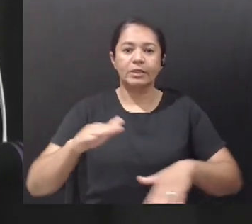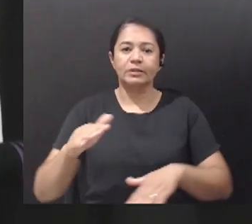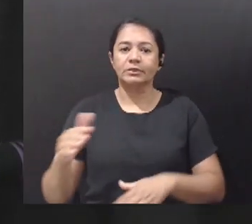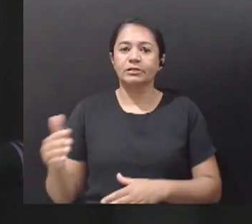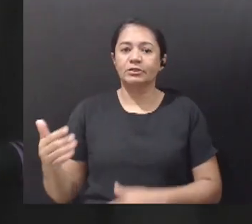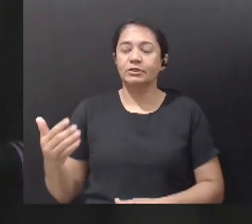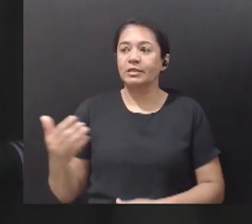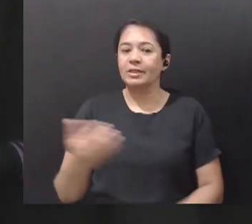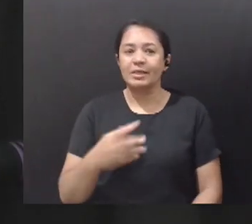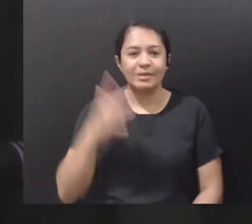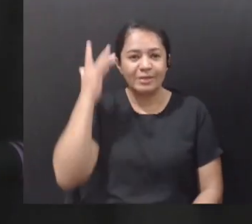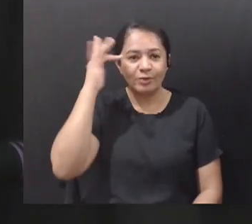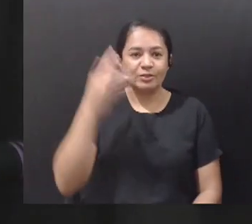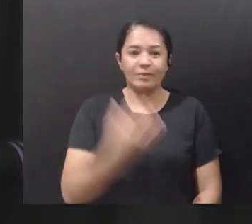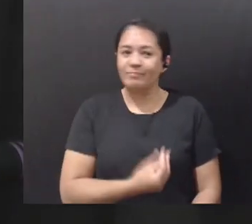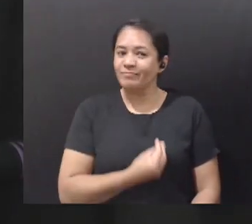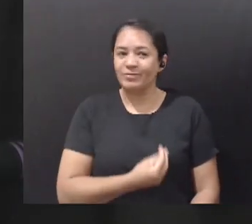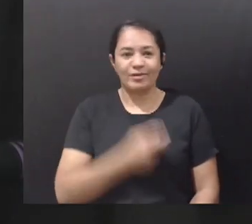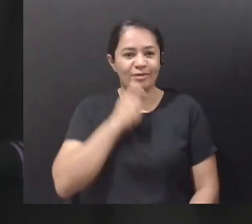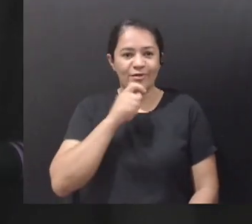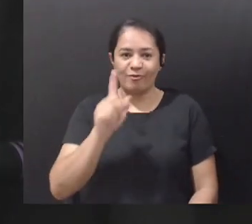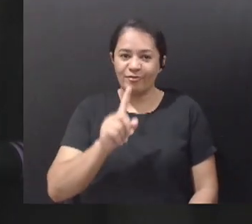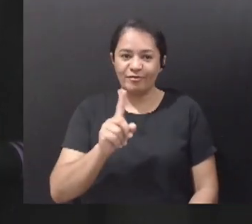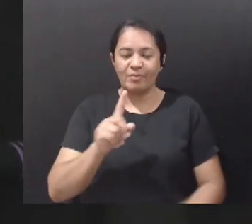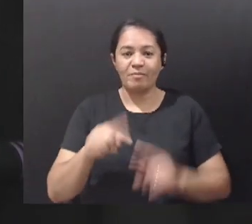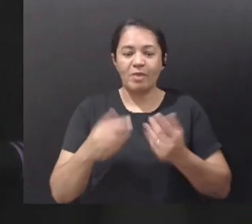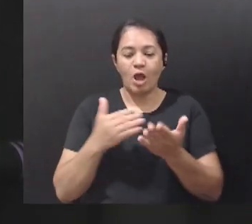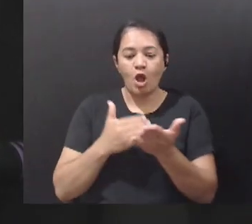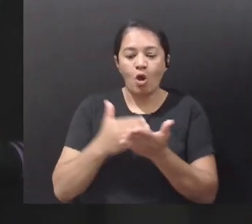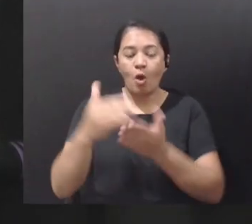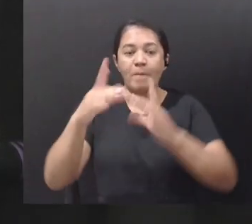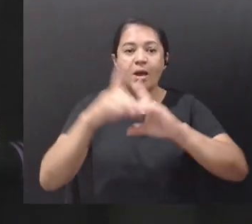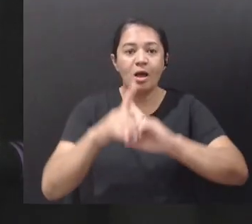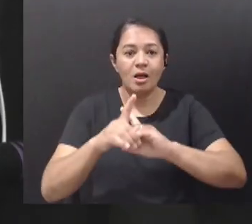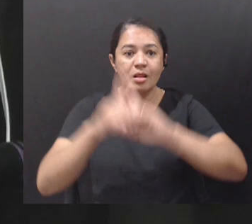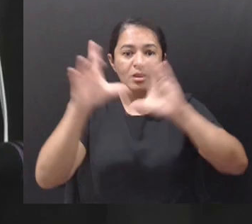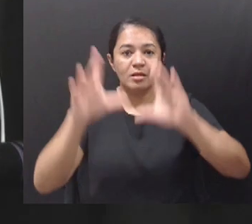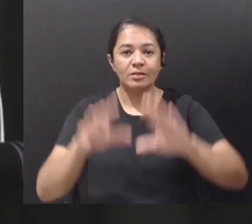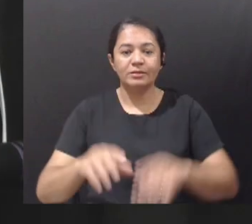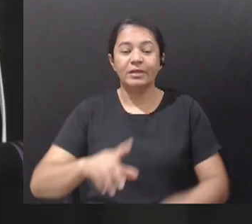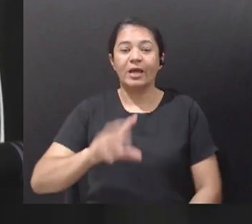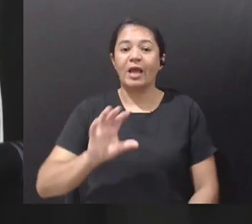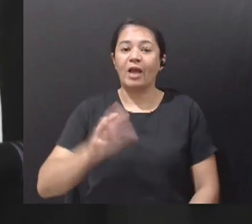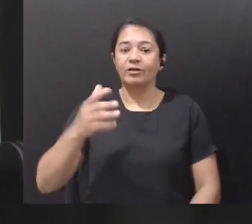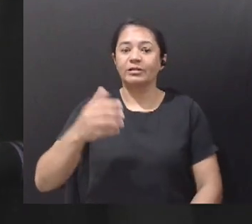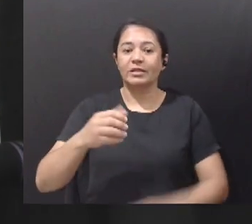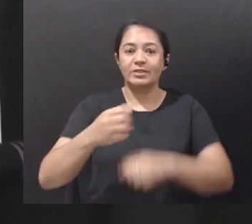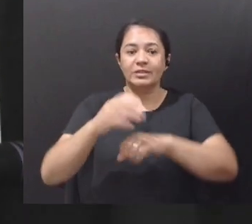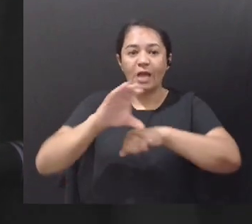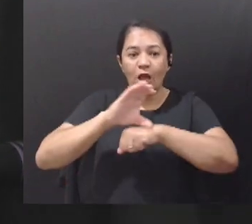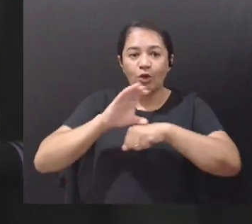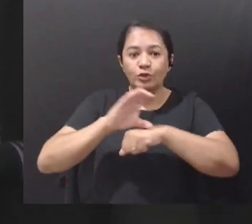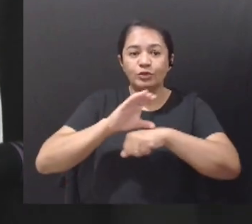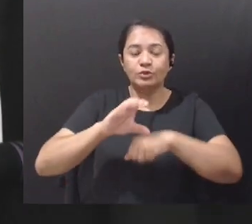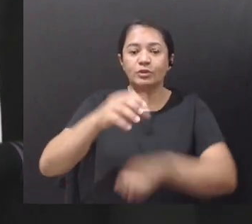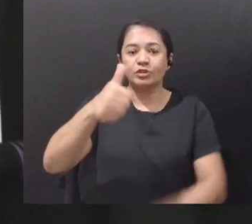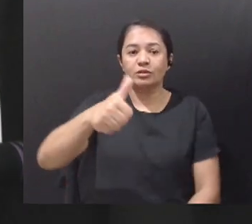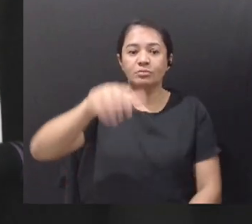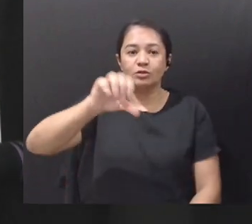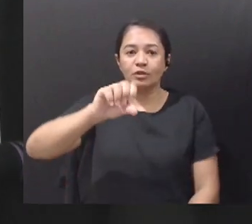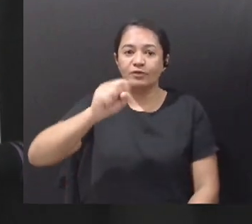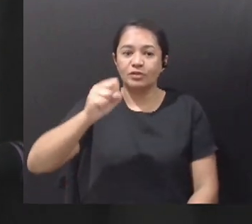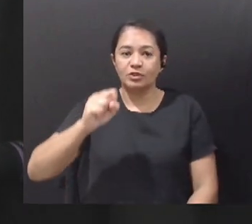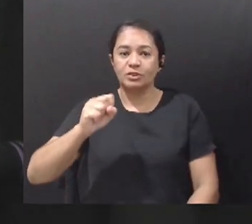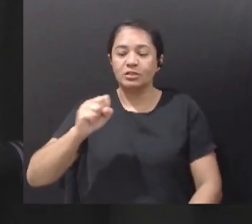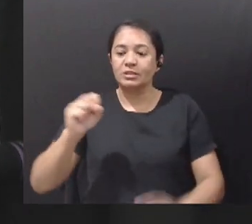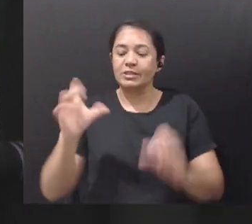aquela ditadura. E quando começa a democracia, vem a Constituição de 88, que garante legalmente direitos às